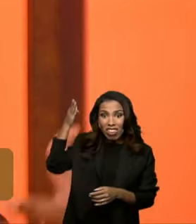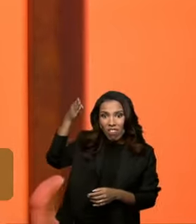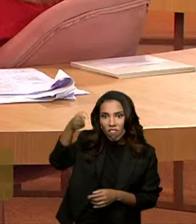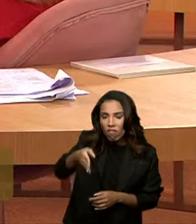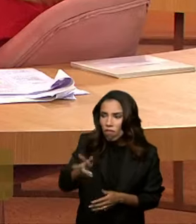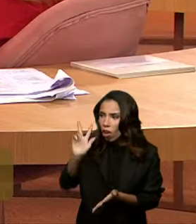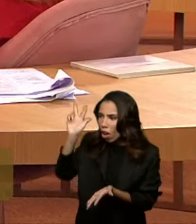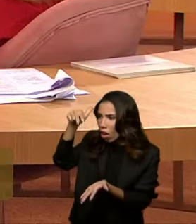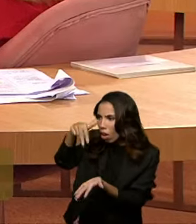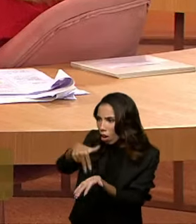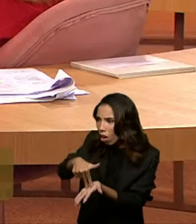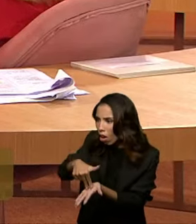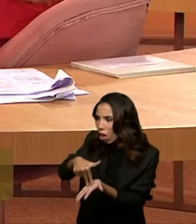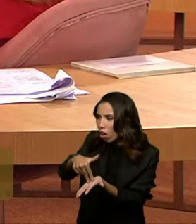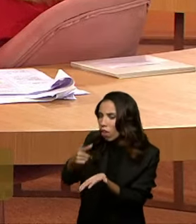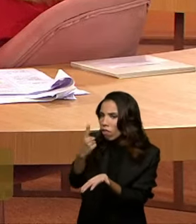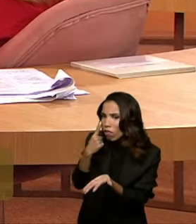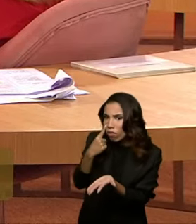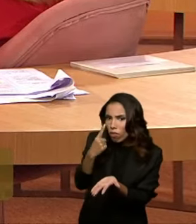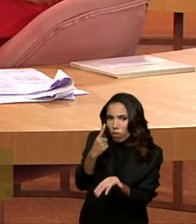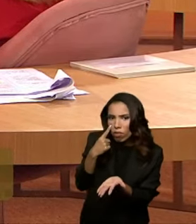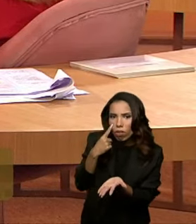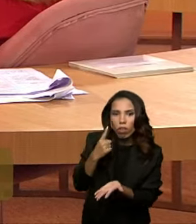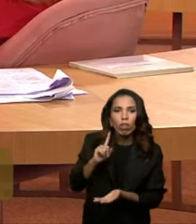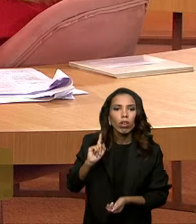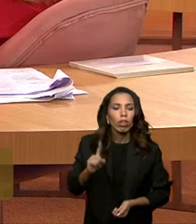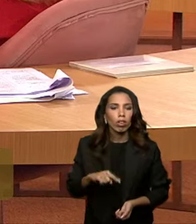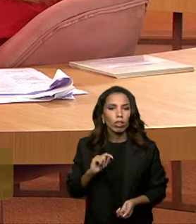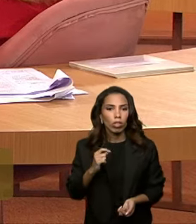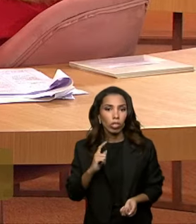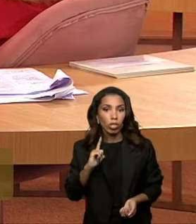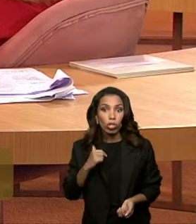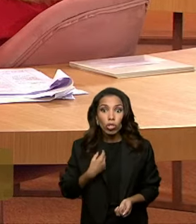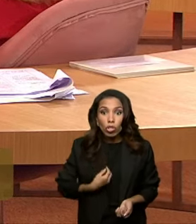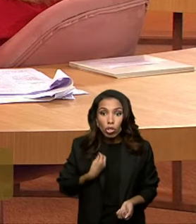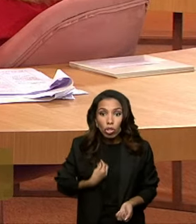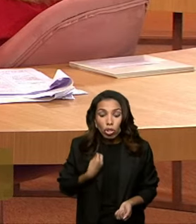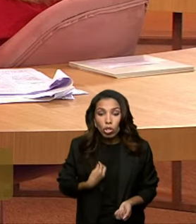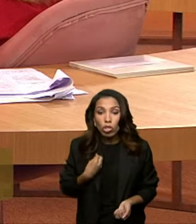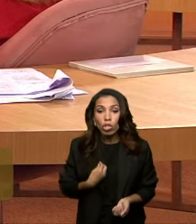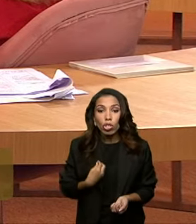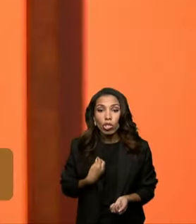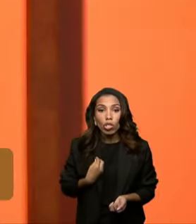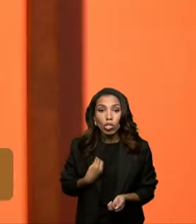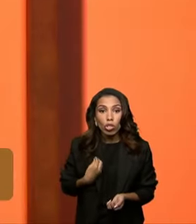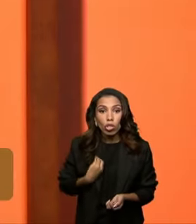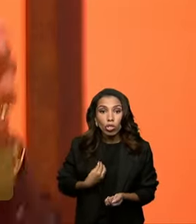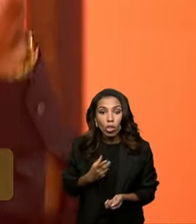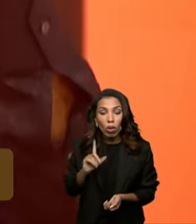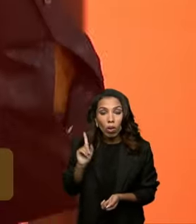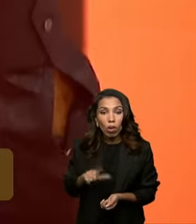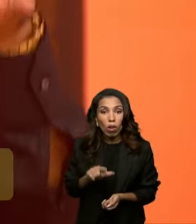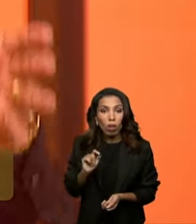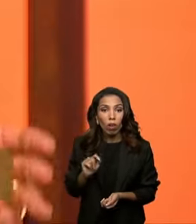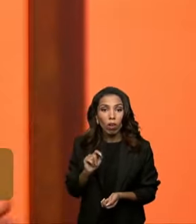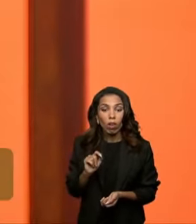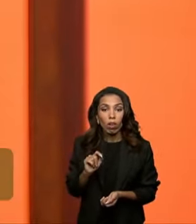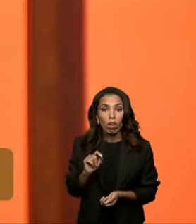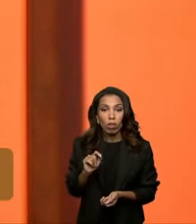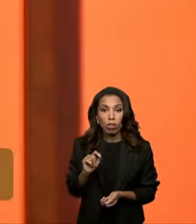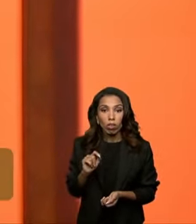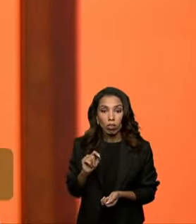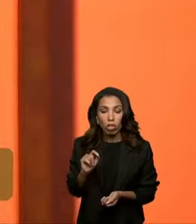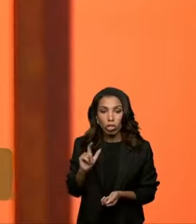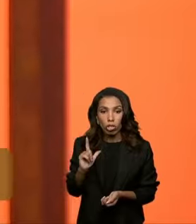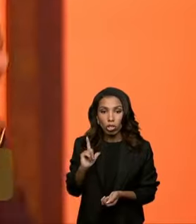ver um loco, né? E aí, quando eu cheguei, eu olhei, tinha uma Nossa Senhora...